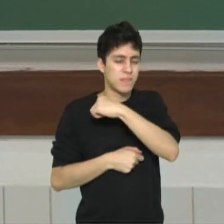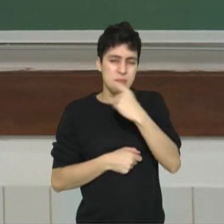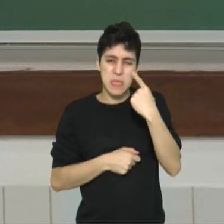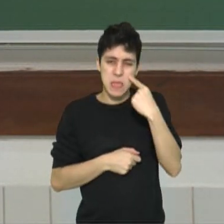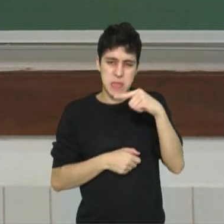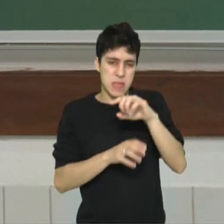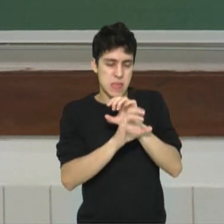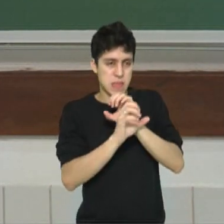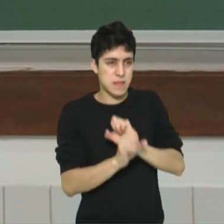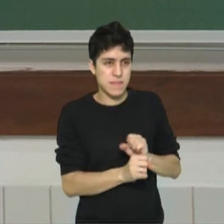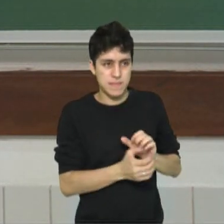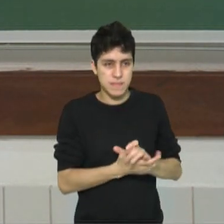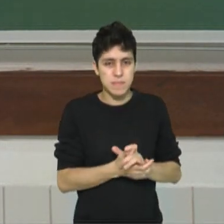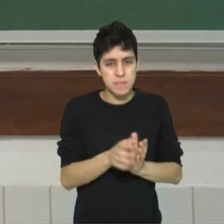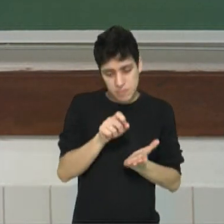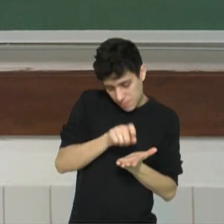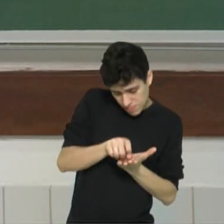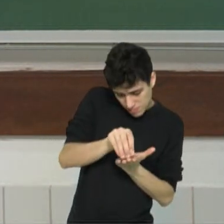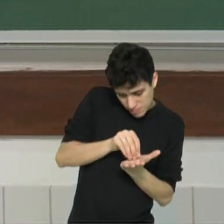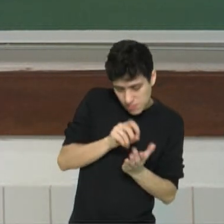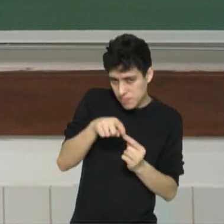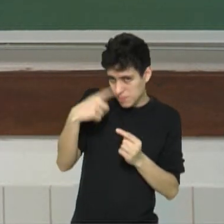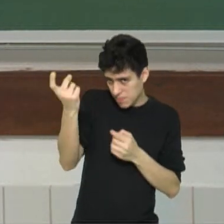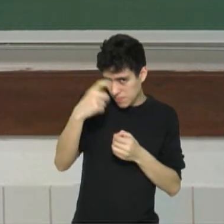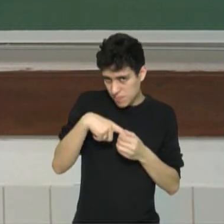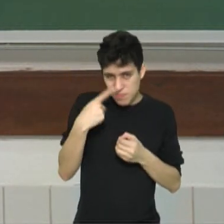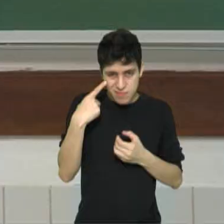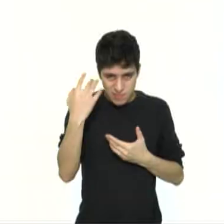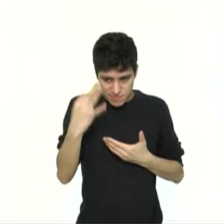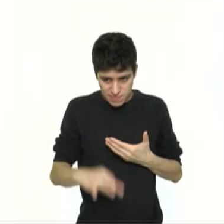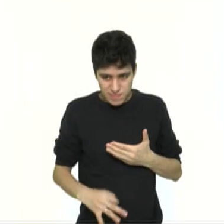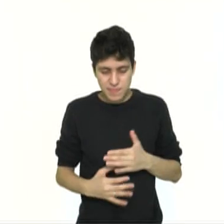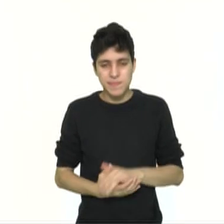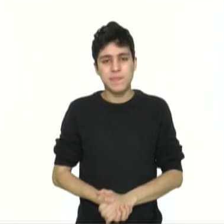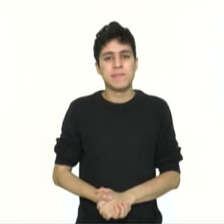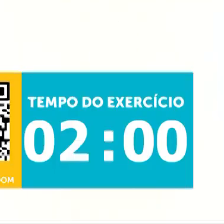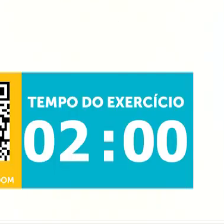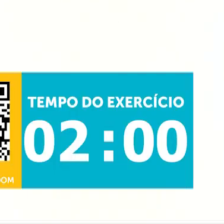aí? Anota aí no seu material e já voltamos para corrigir.